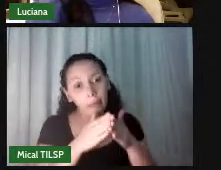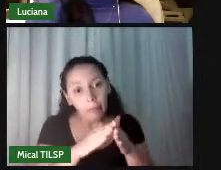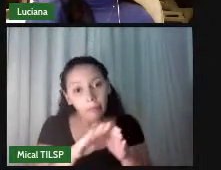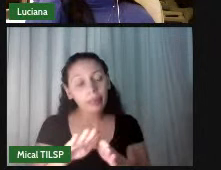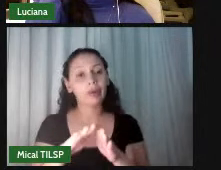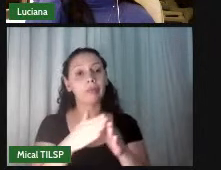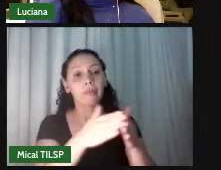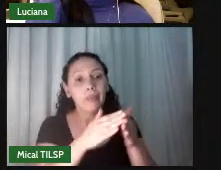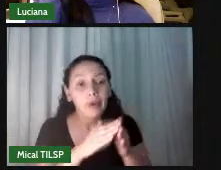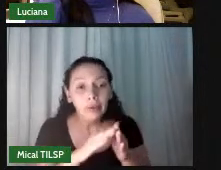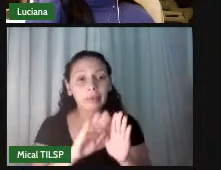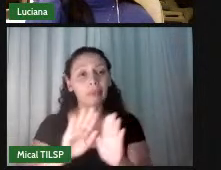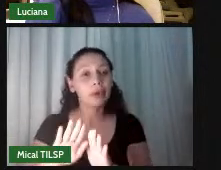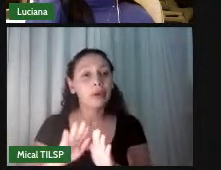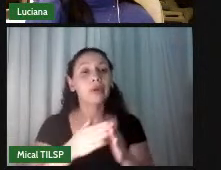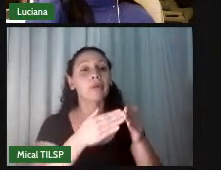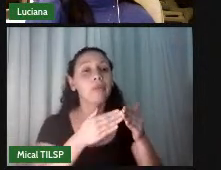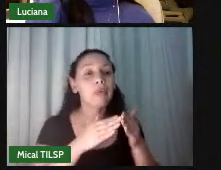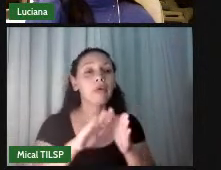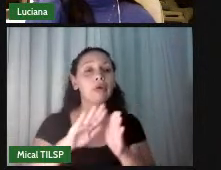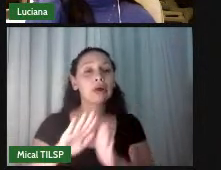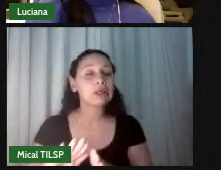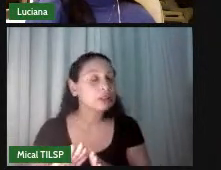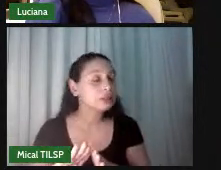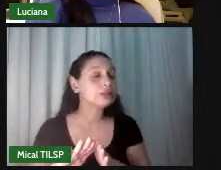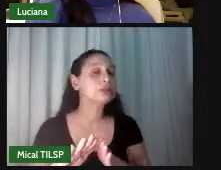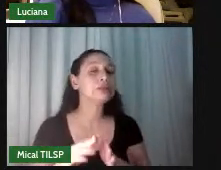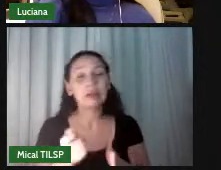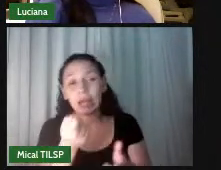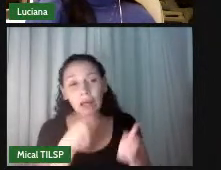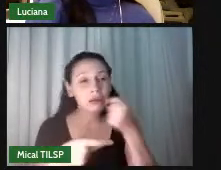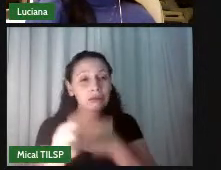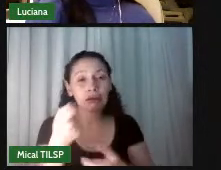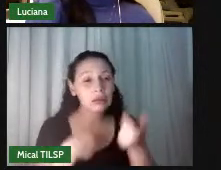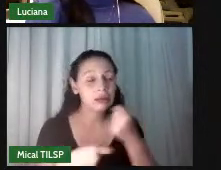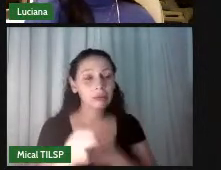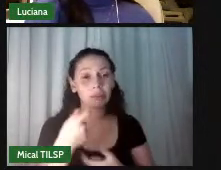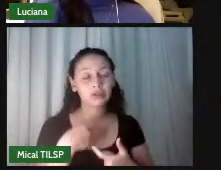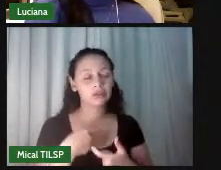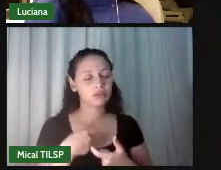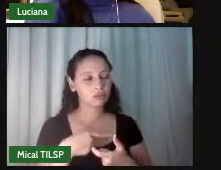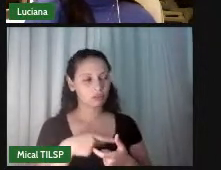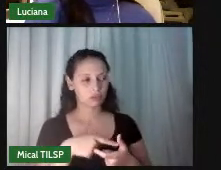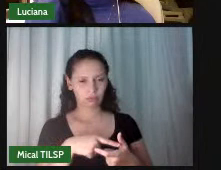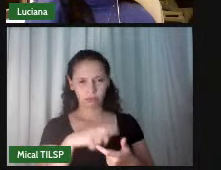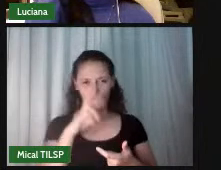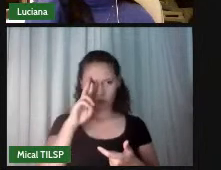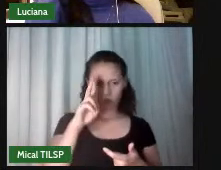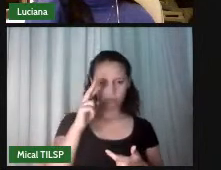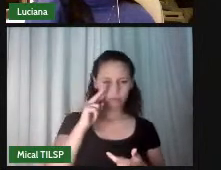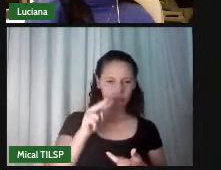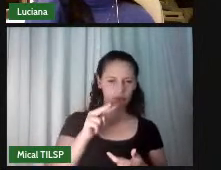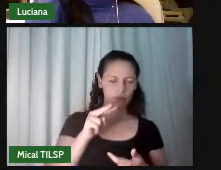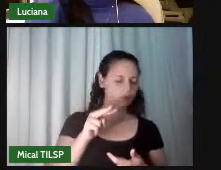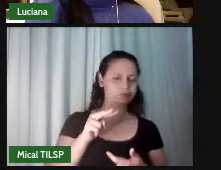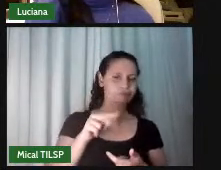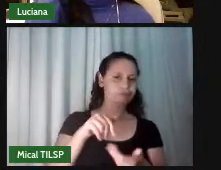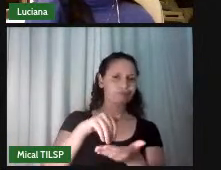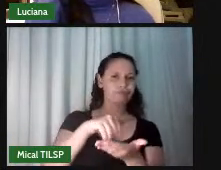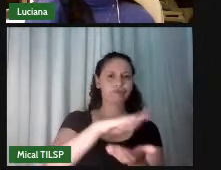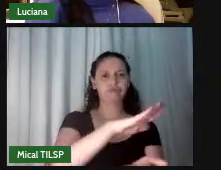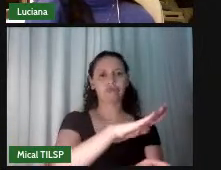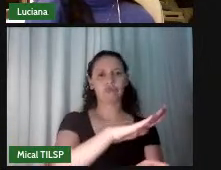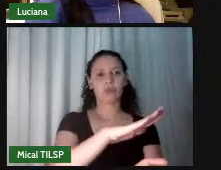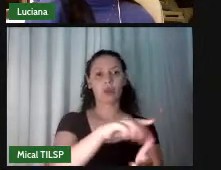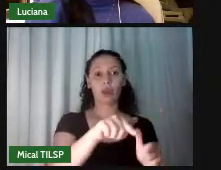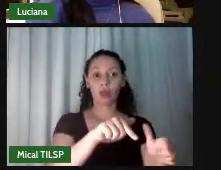um remédio, inchava aquela coisa toda, no frigir dos ovos, o patrão dele falou, não, bicho, ó, não dá mais. Ele foi demitido. Isso nós